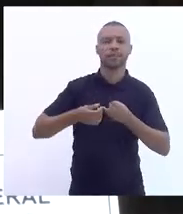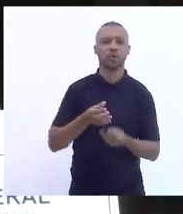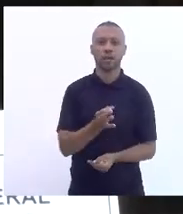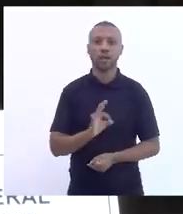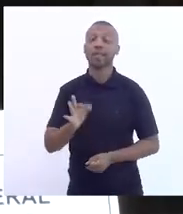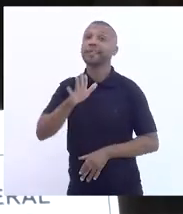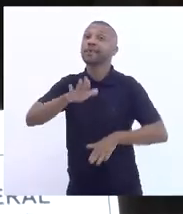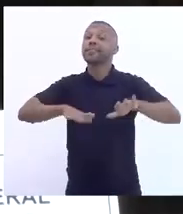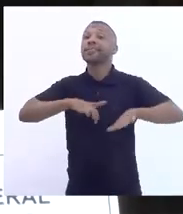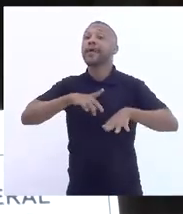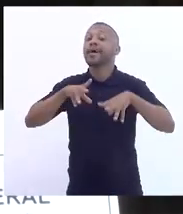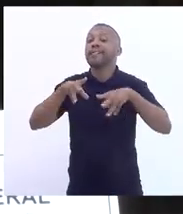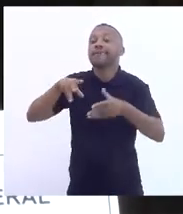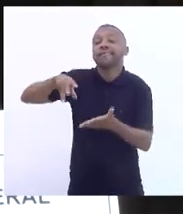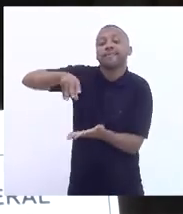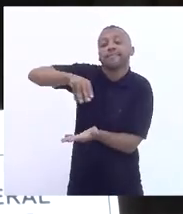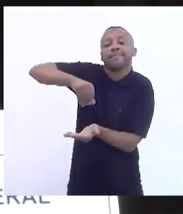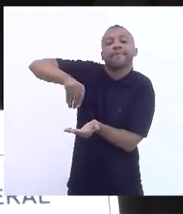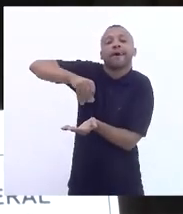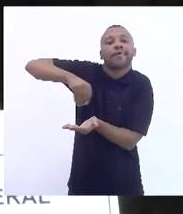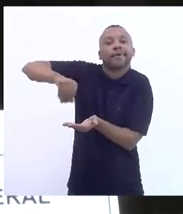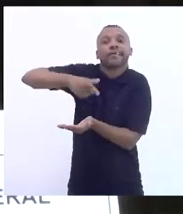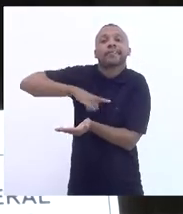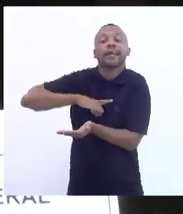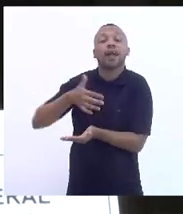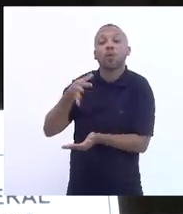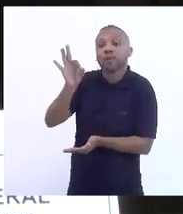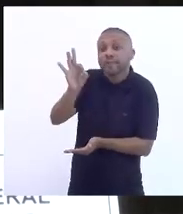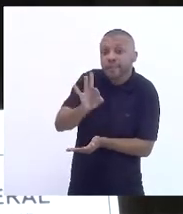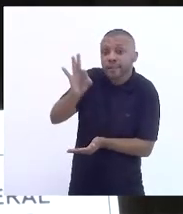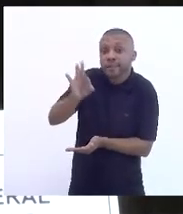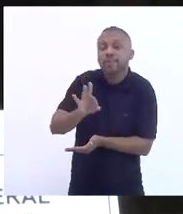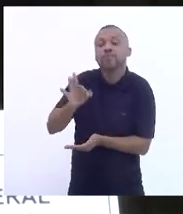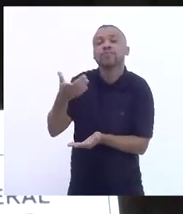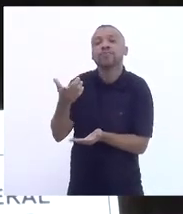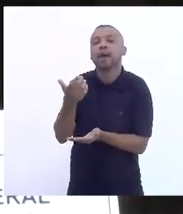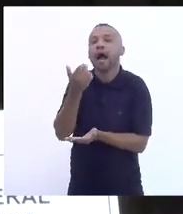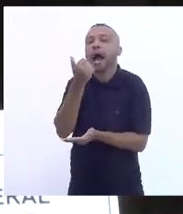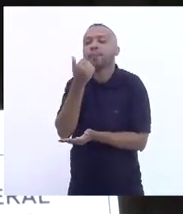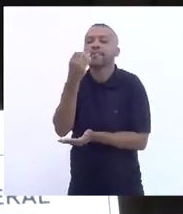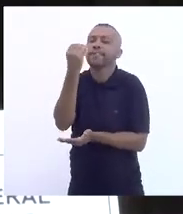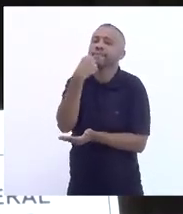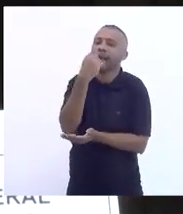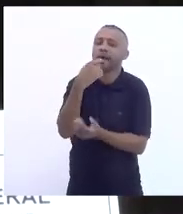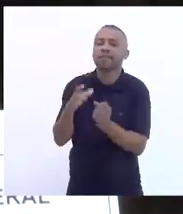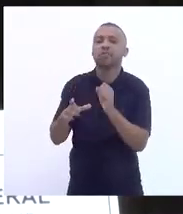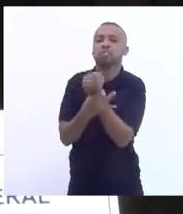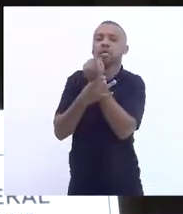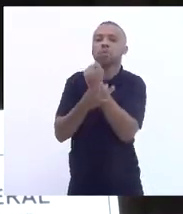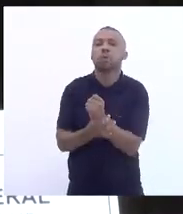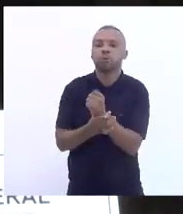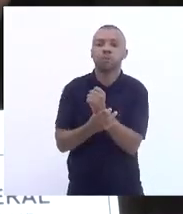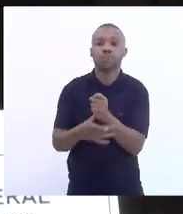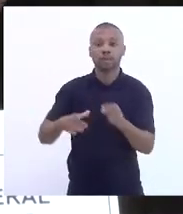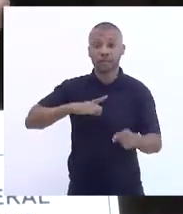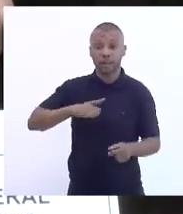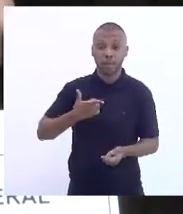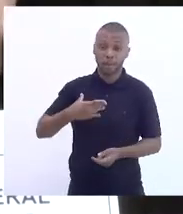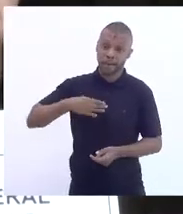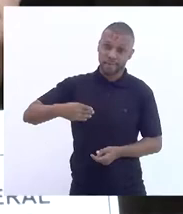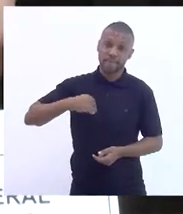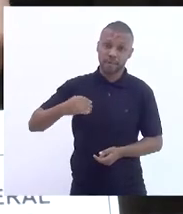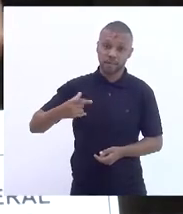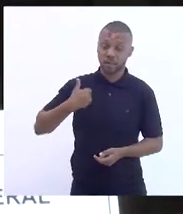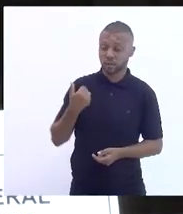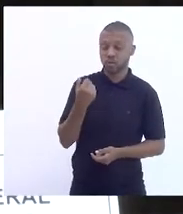tem alguma farinha que convive com algum grau de insegurança alimentar eu tenho falado isso em todos os espaços assim eu tenho uma filha que fez dois